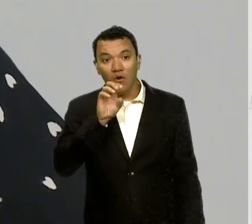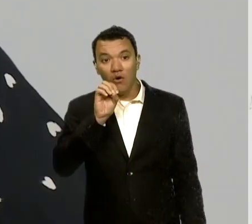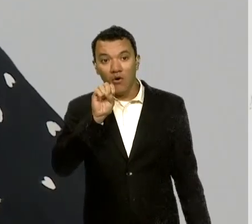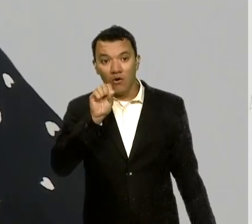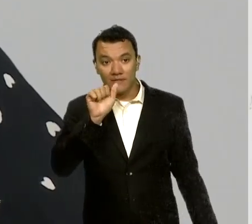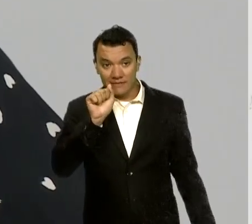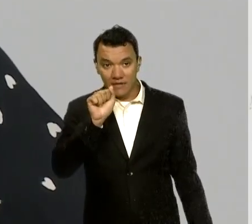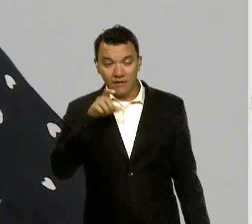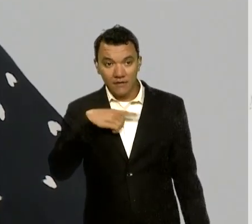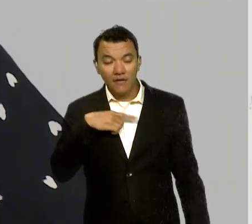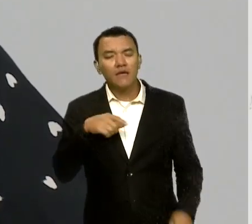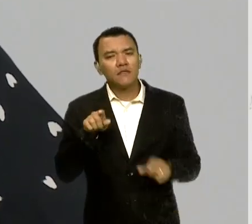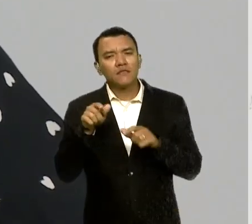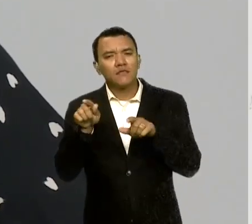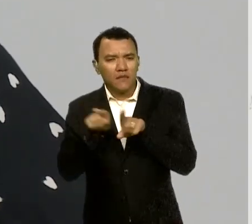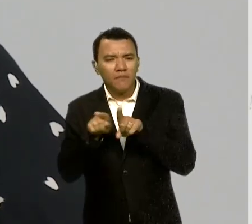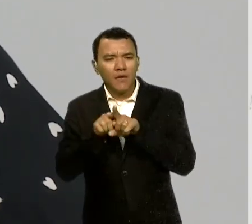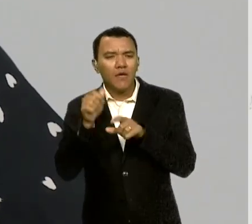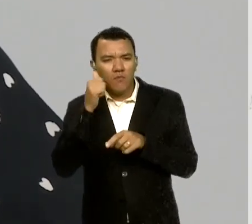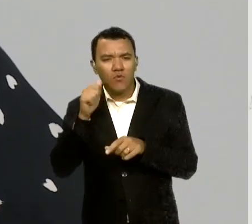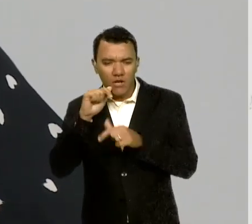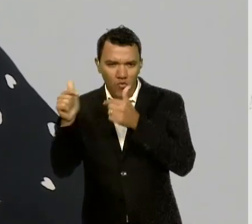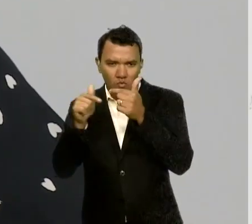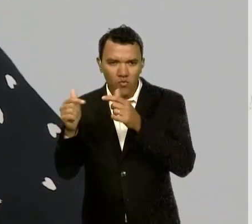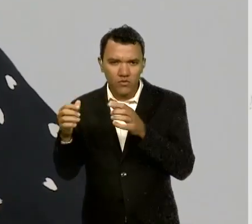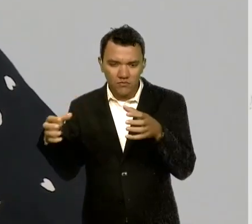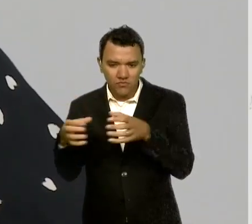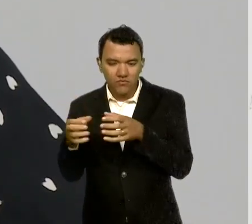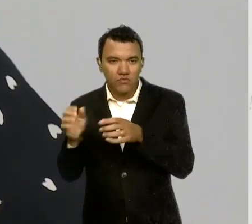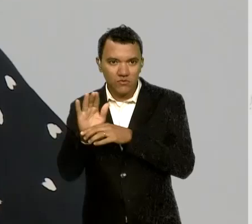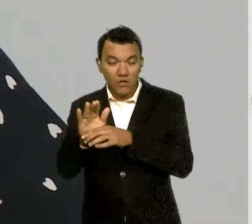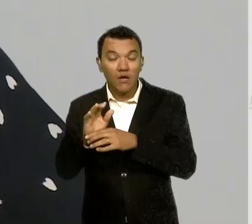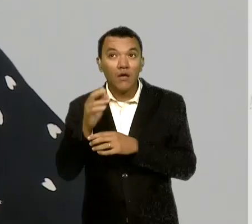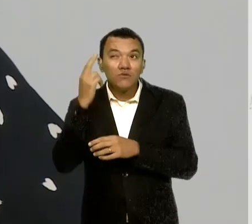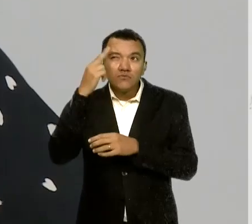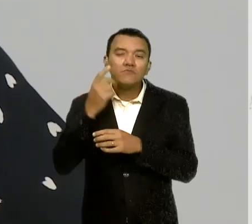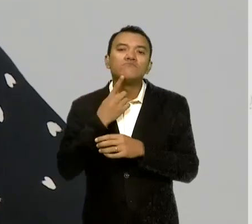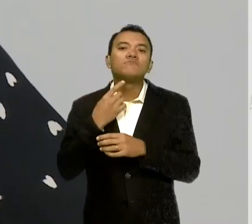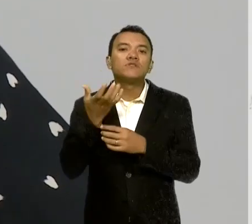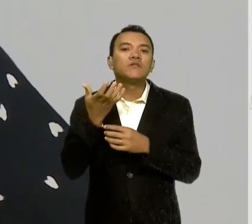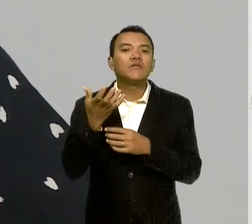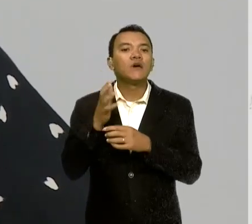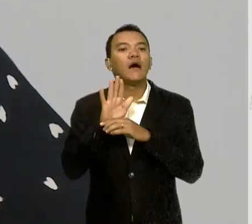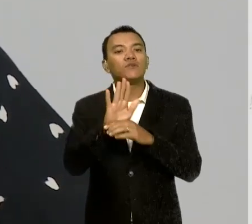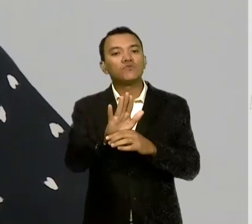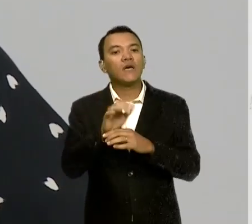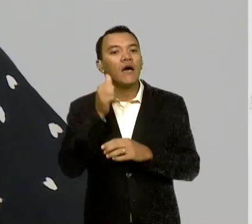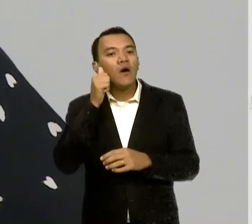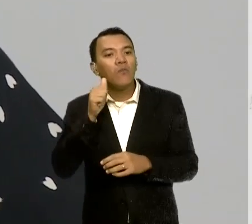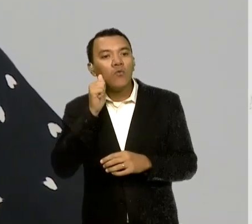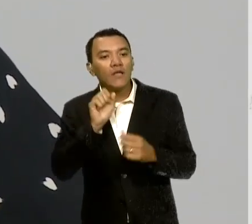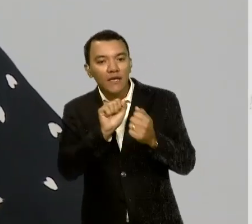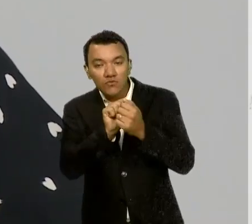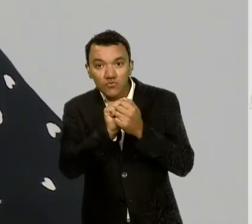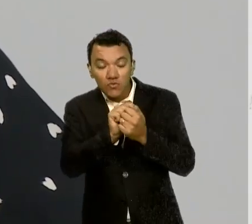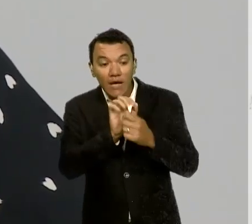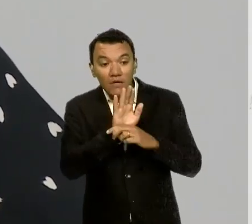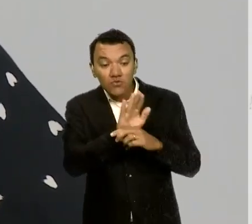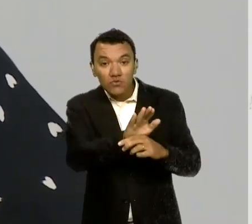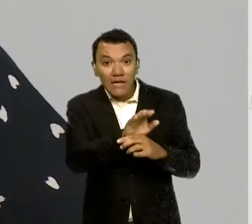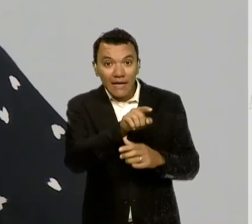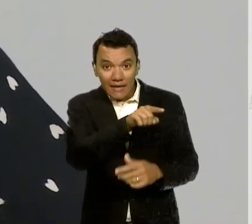outras mulheres, né? E o nosso sonho sempre foi trabalhar com mulheres, ajudar elas a aprender,